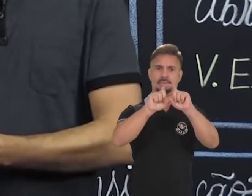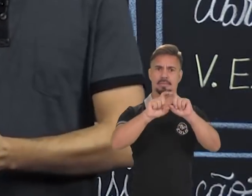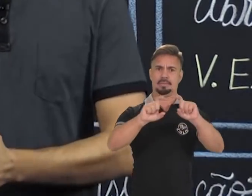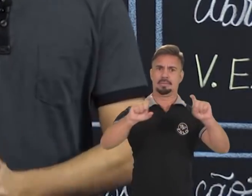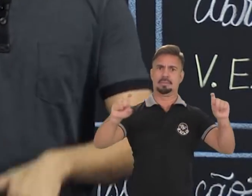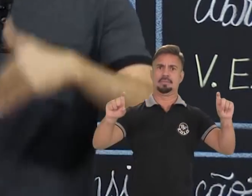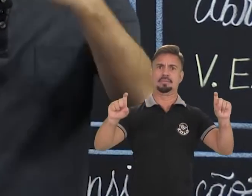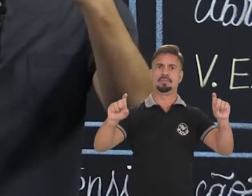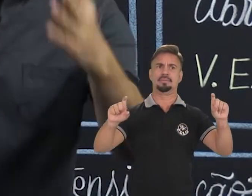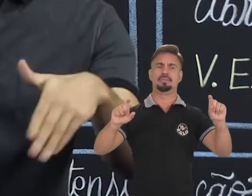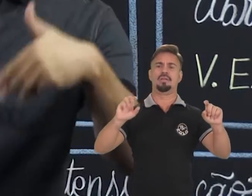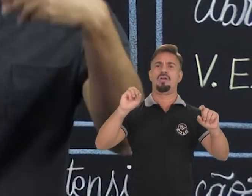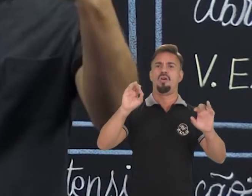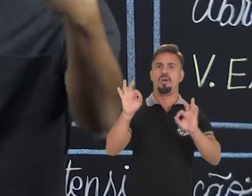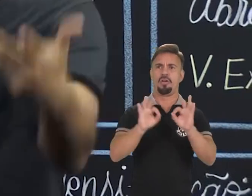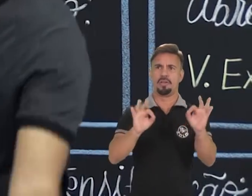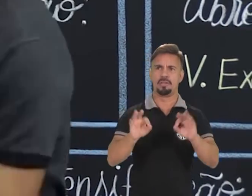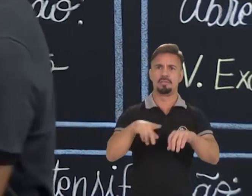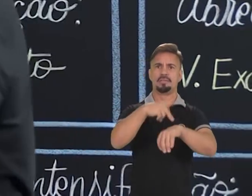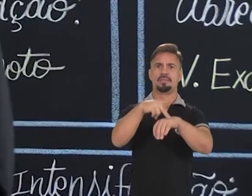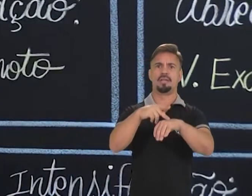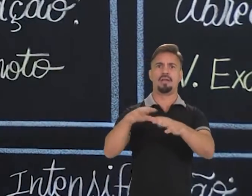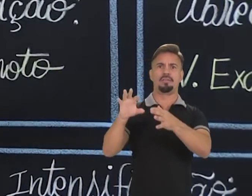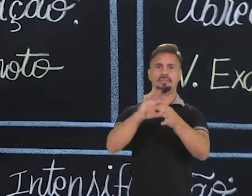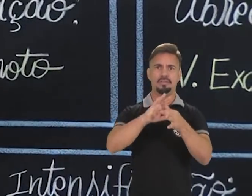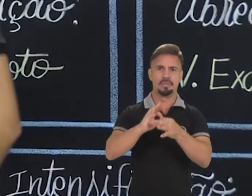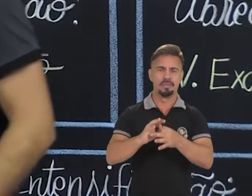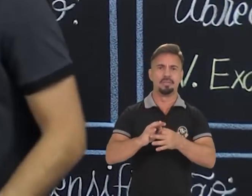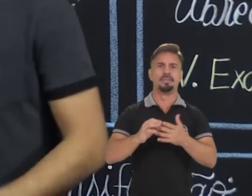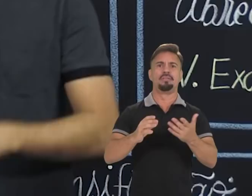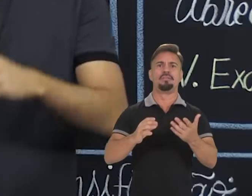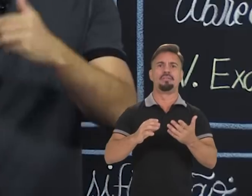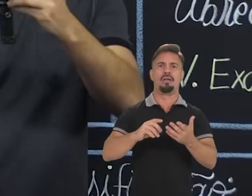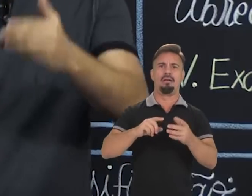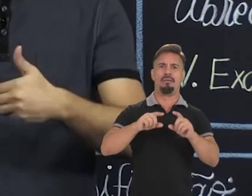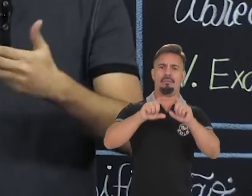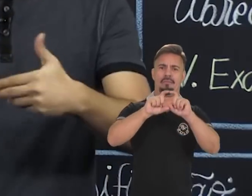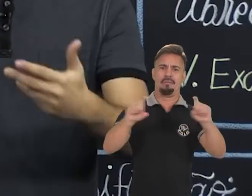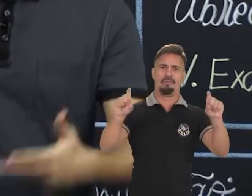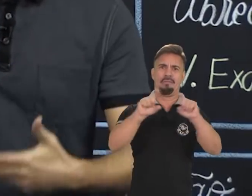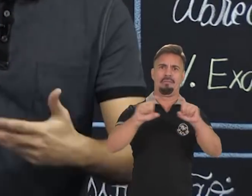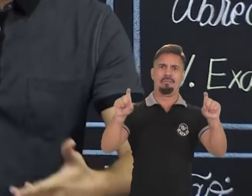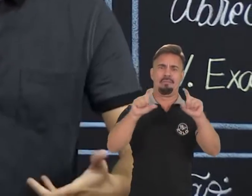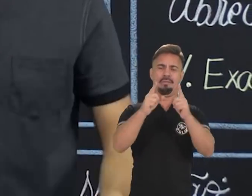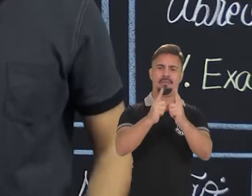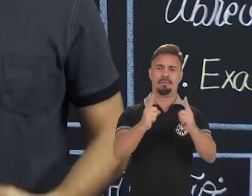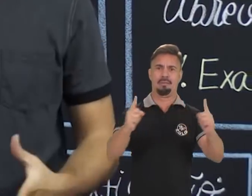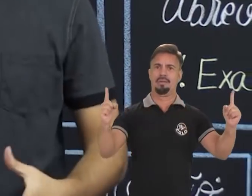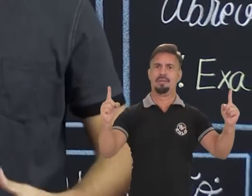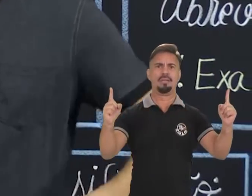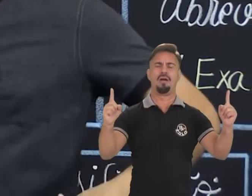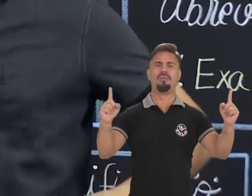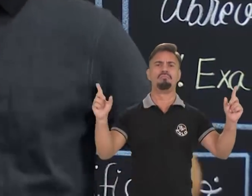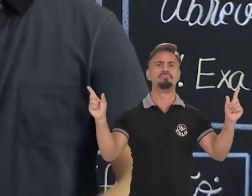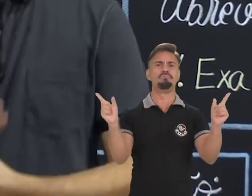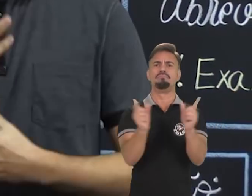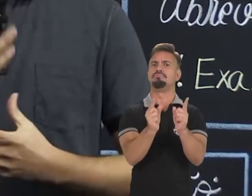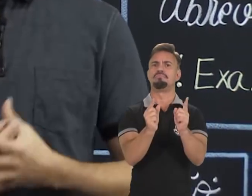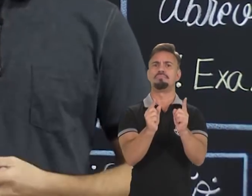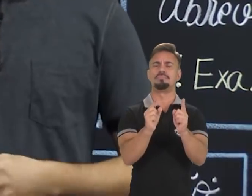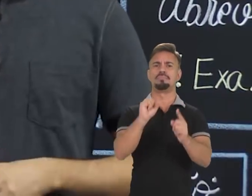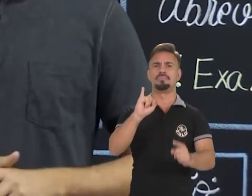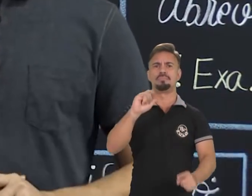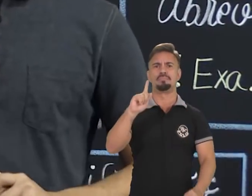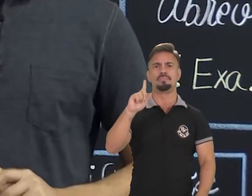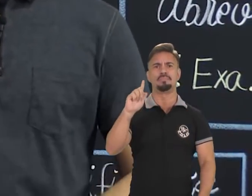né? Organização das Nações Unidas, Organização Não Governamental. Ah, vamos falar sobre o Instituto Brasileiro de Geografia e Estatística? Não, a gente já fala logo o